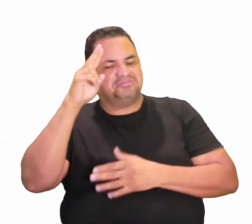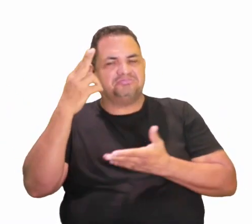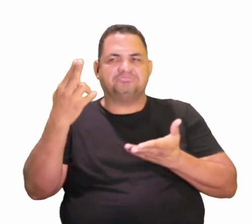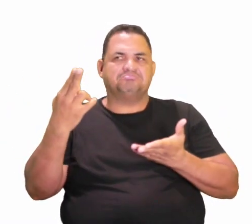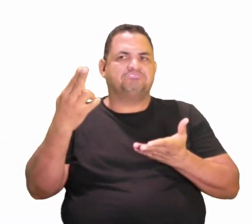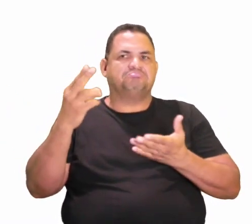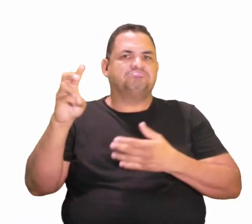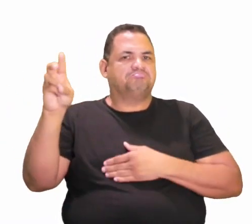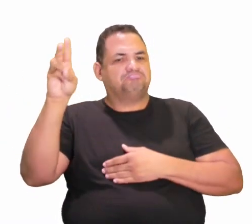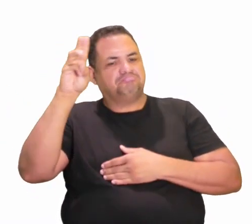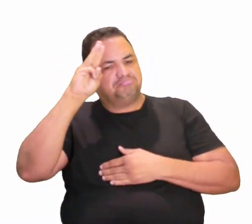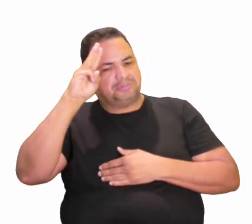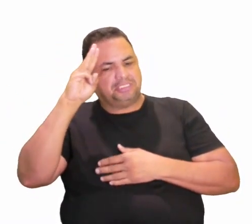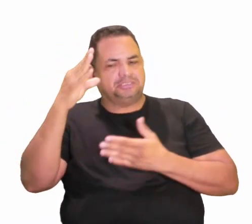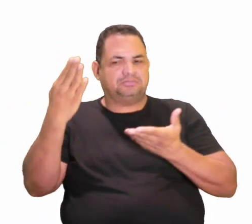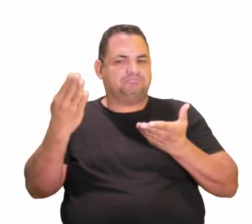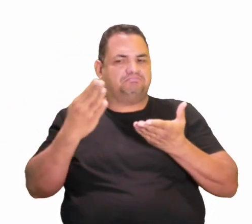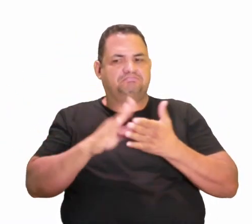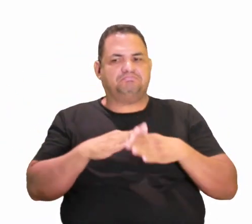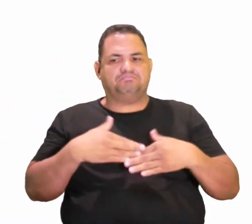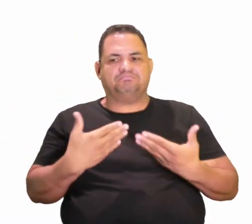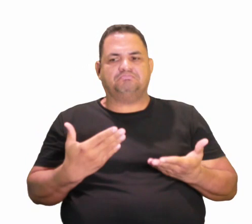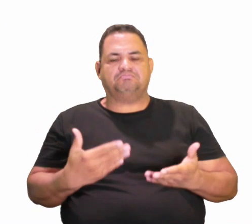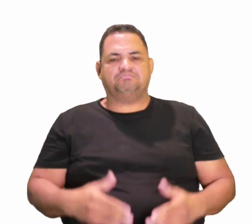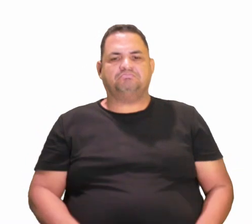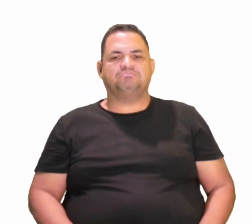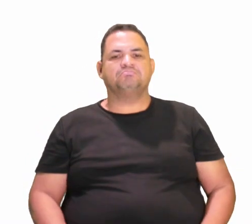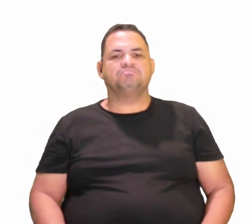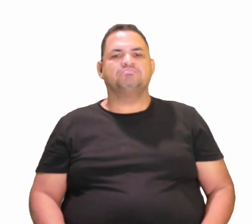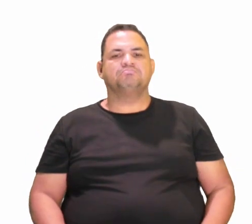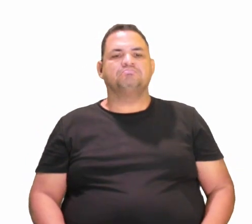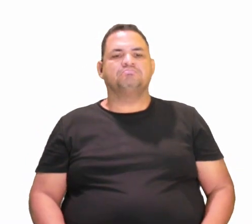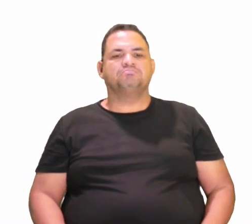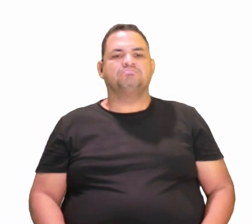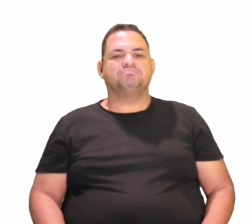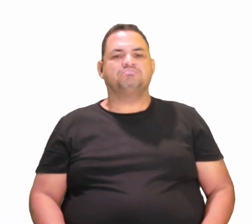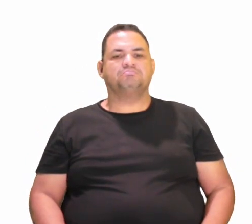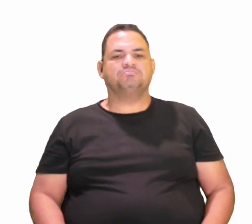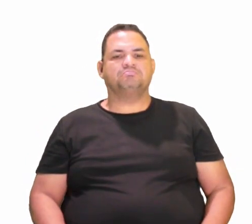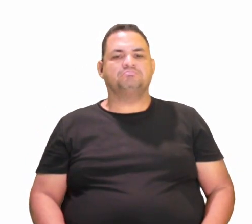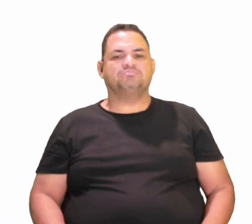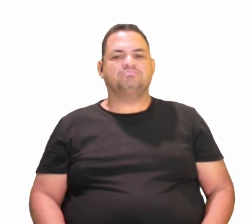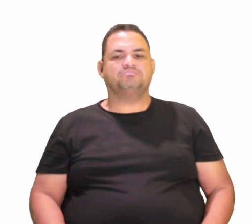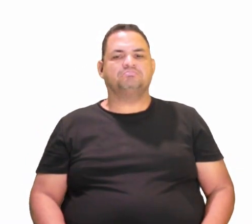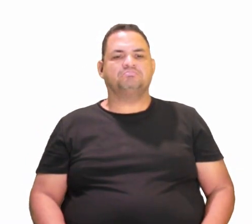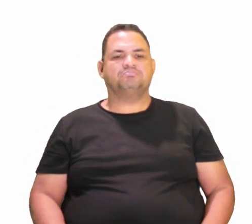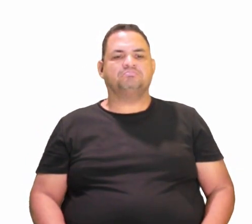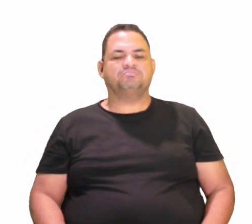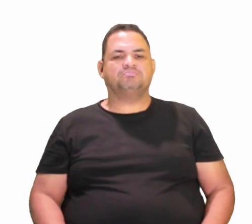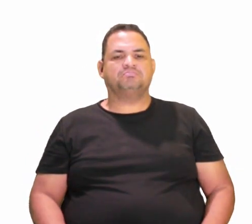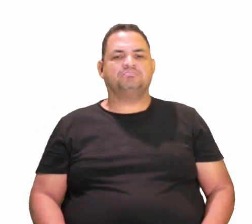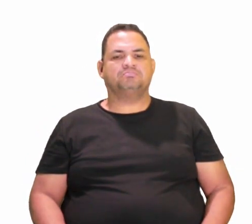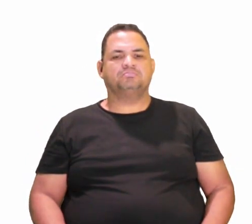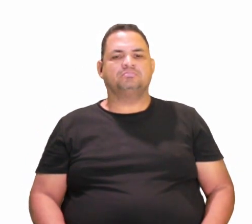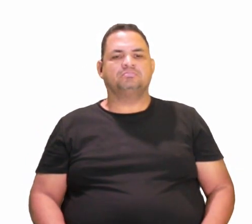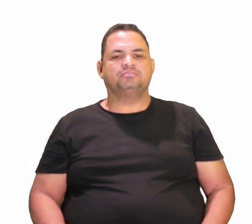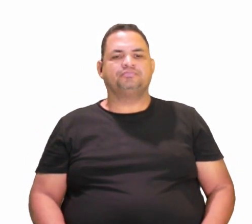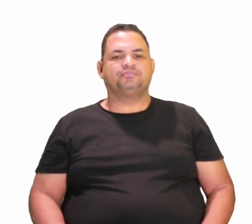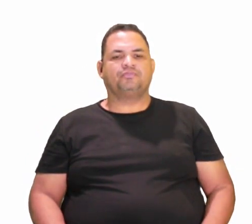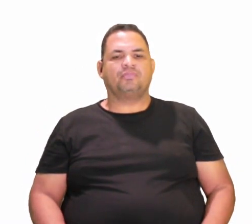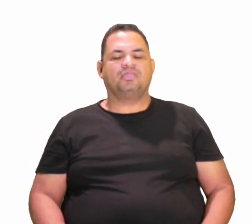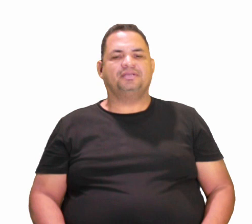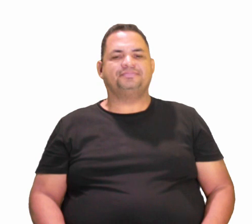Monday, numa Tuesday, numa terça. It is a time to get together with family